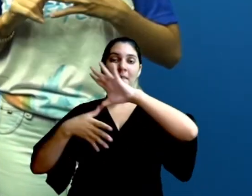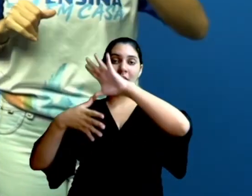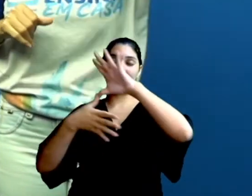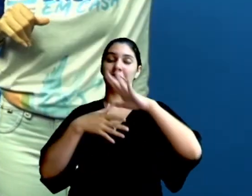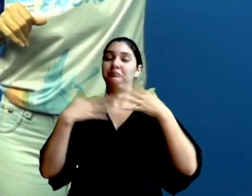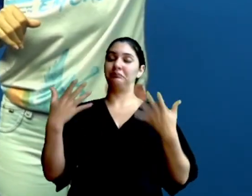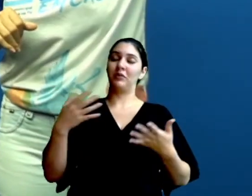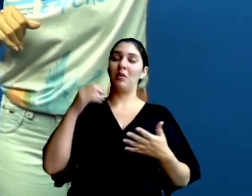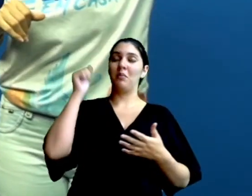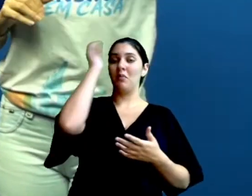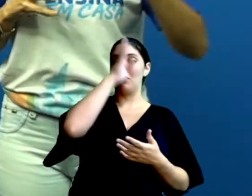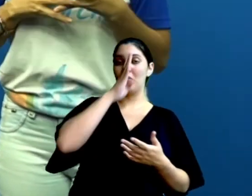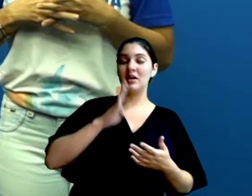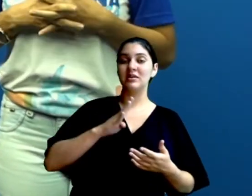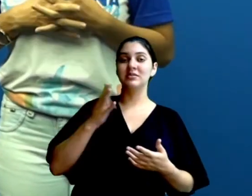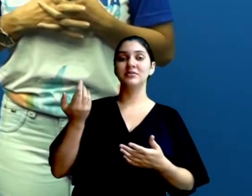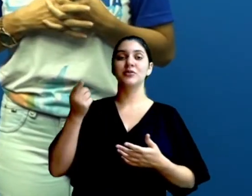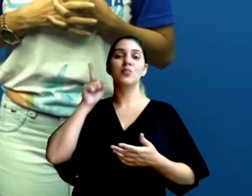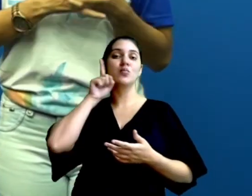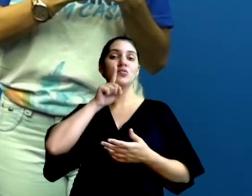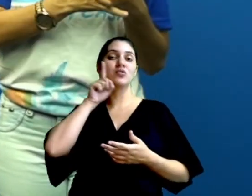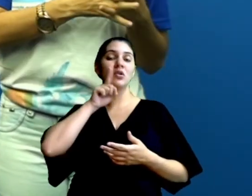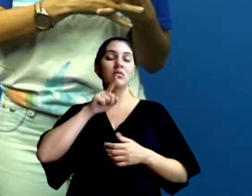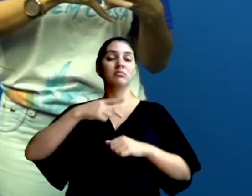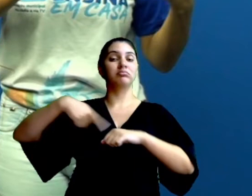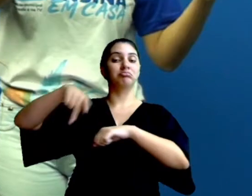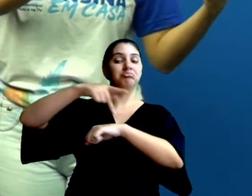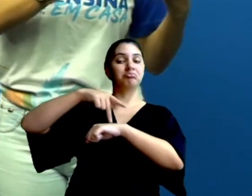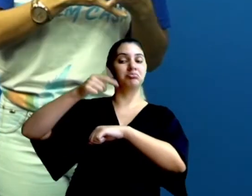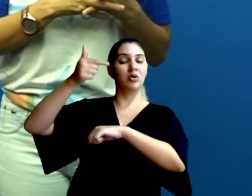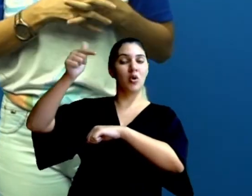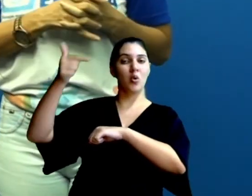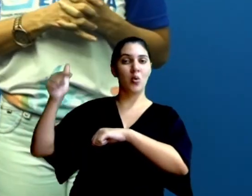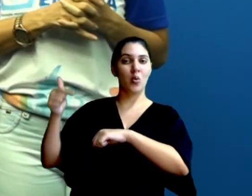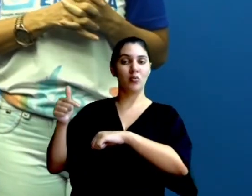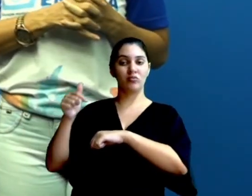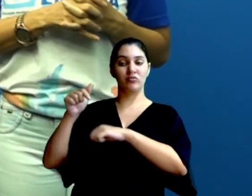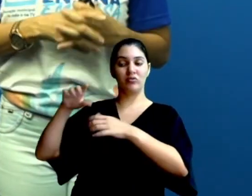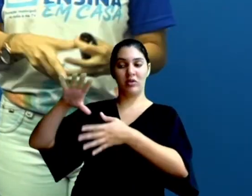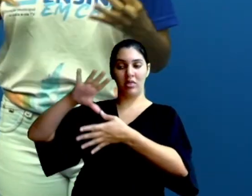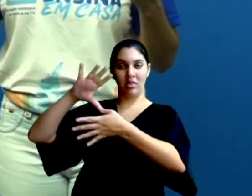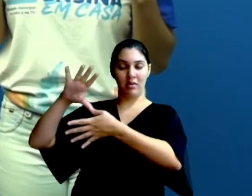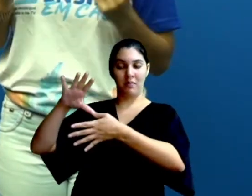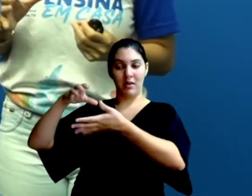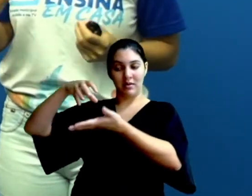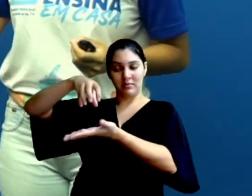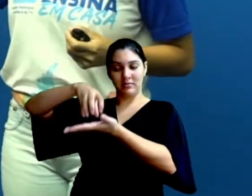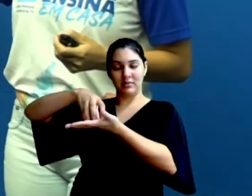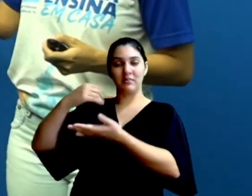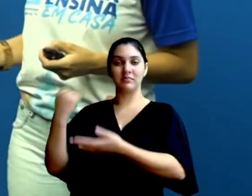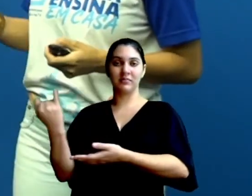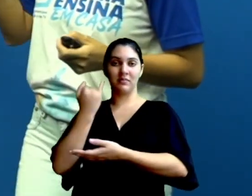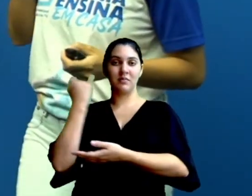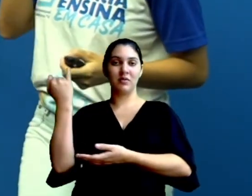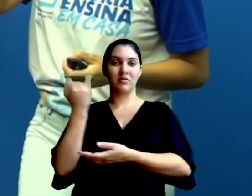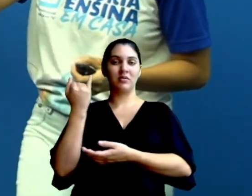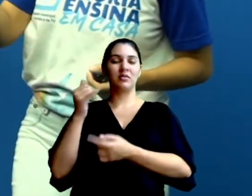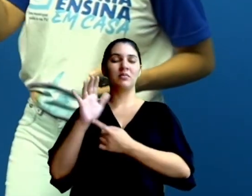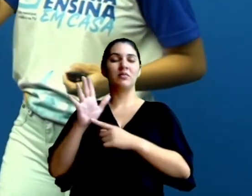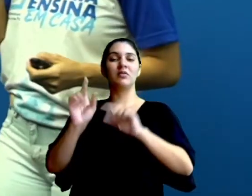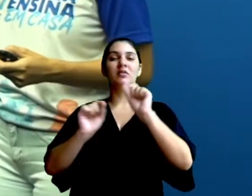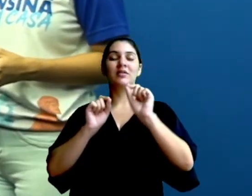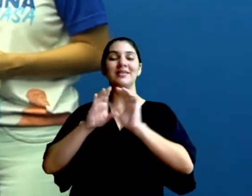os Estados Unidos, para alguns países da América Central, mas é importante a gente frisar que